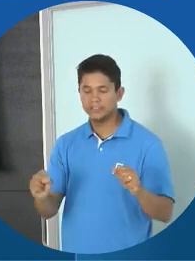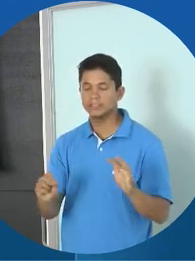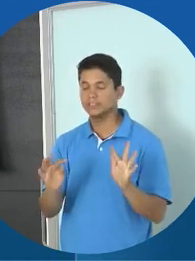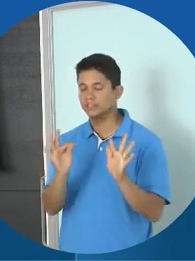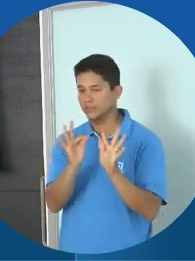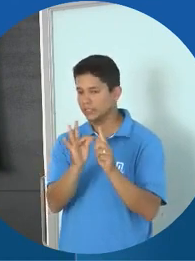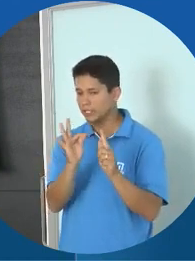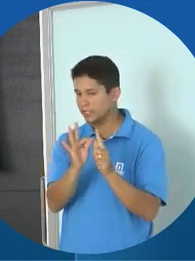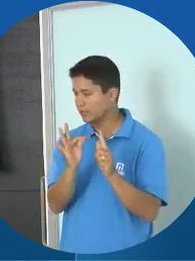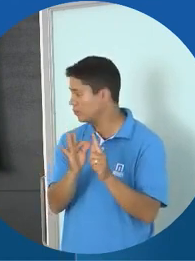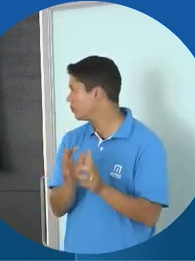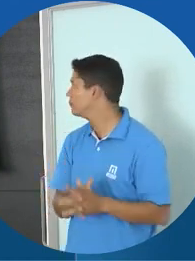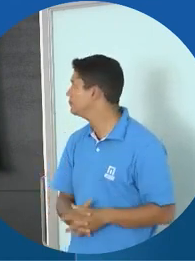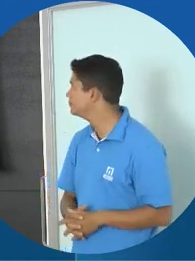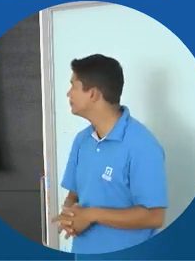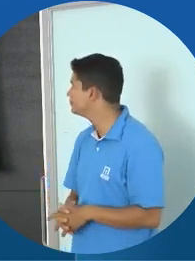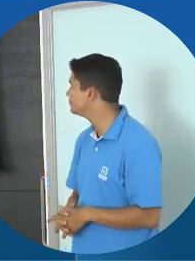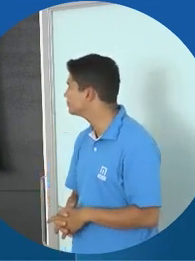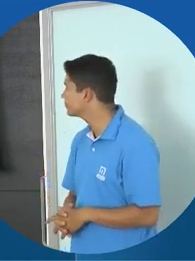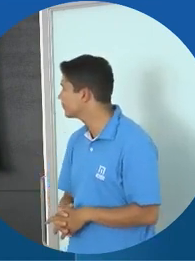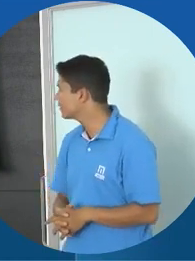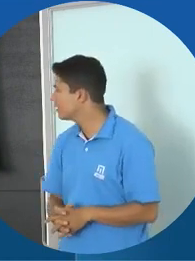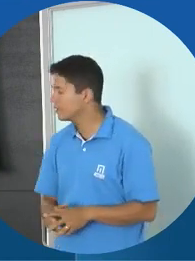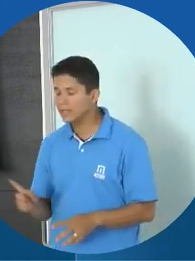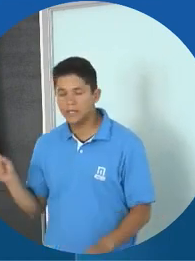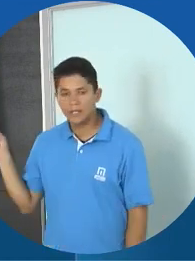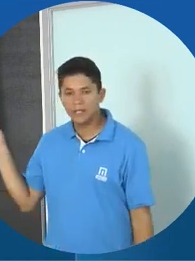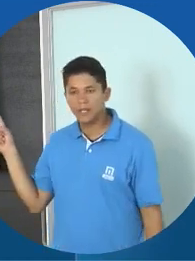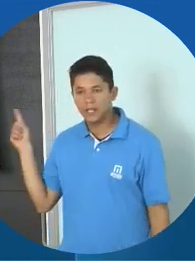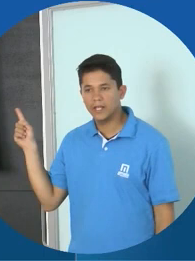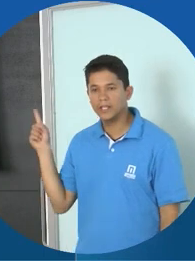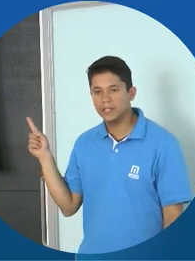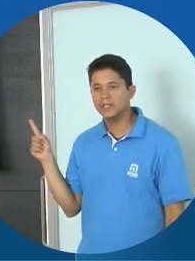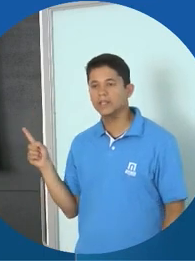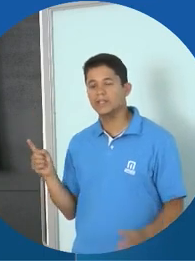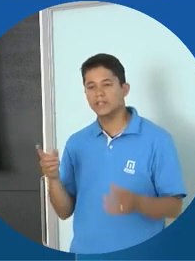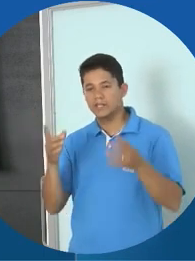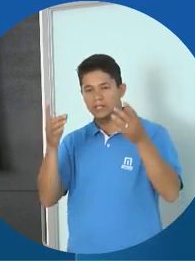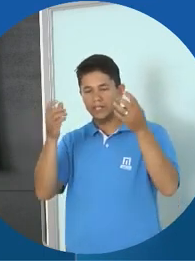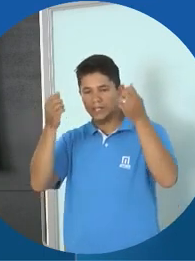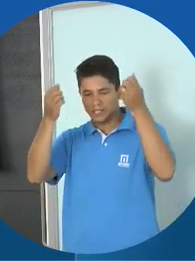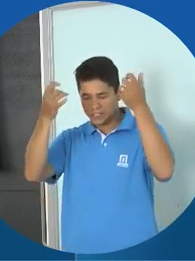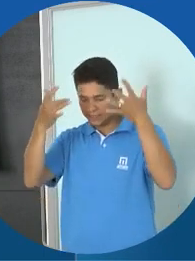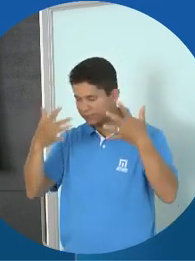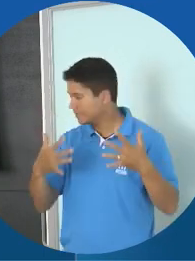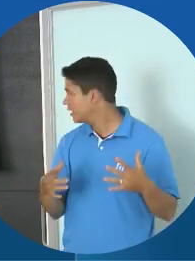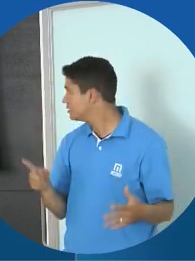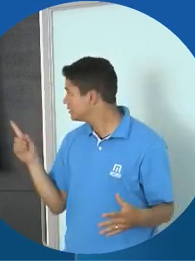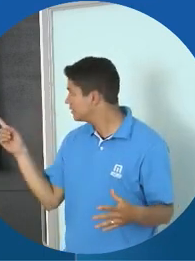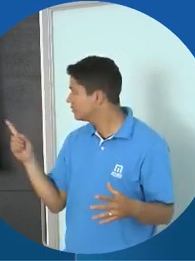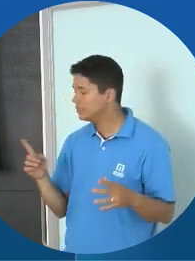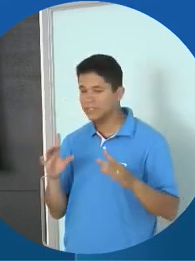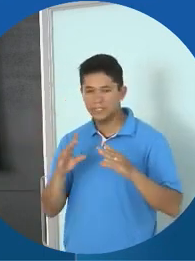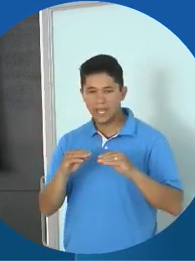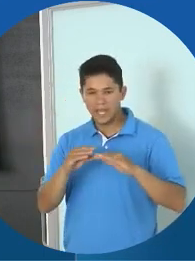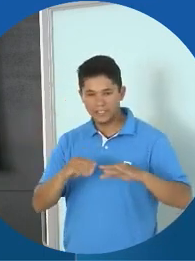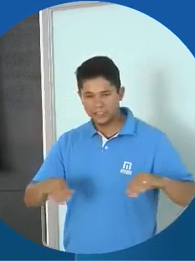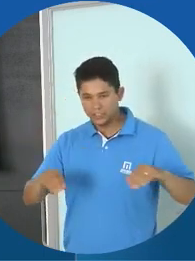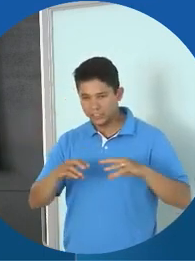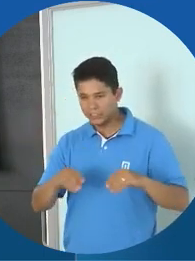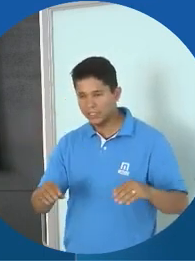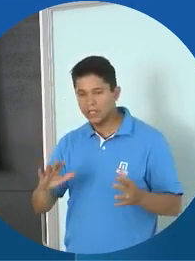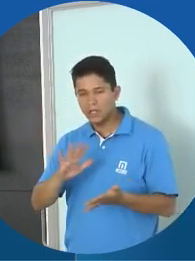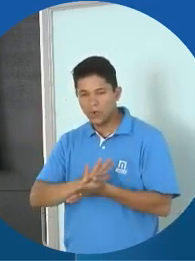cruzando aqui, mais uma vez, com a classificação que a gente tem das argilas para compressão simples, a